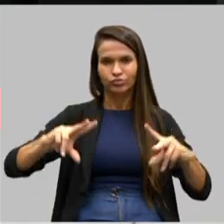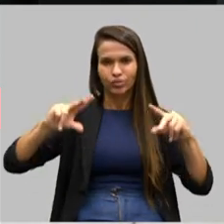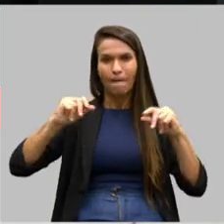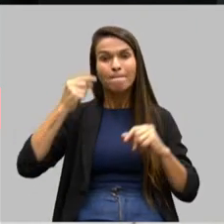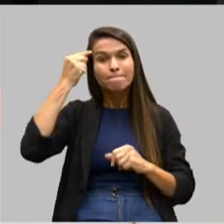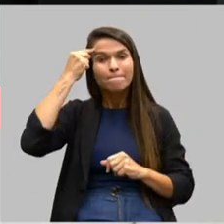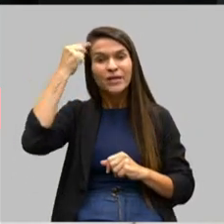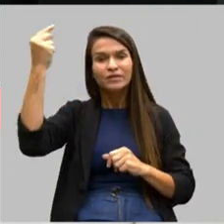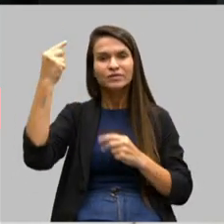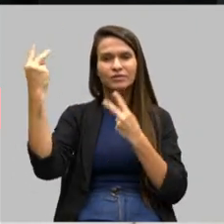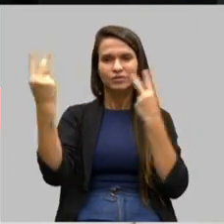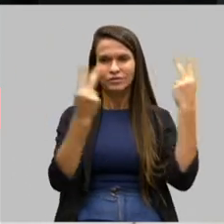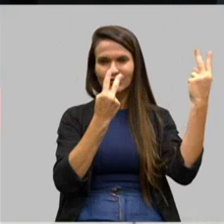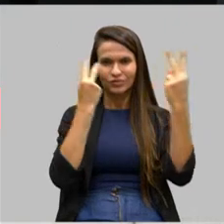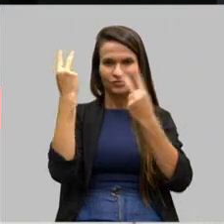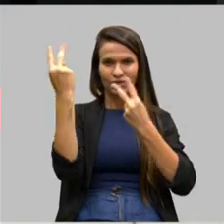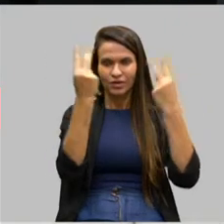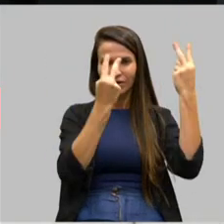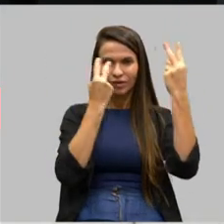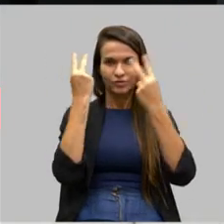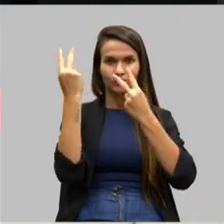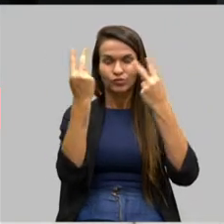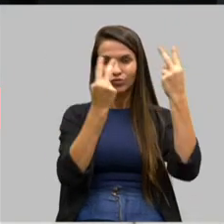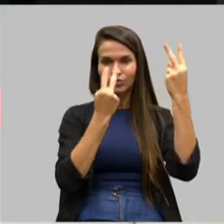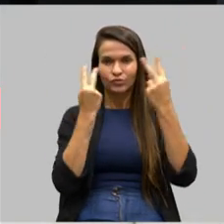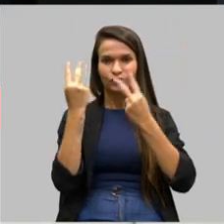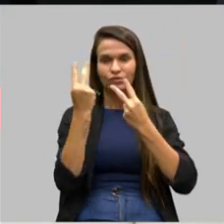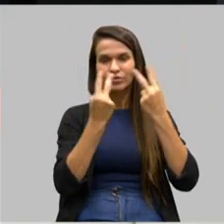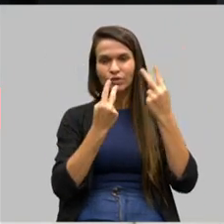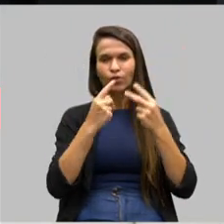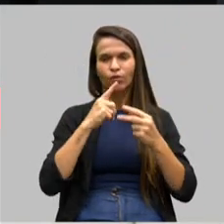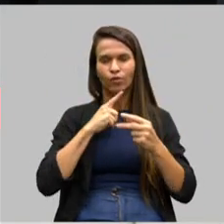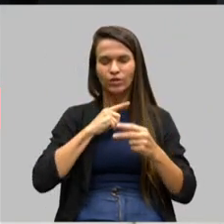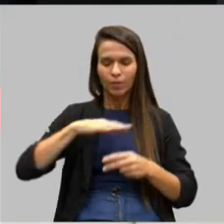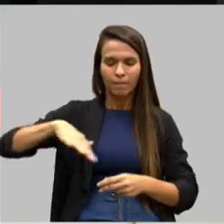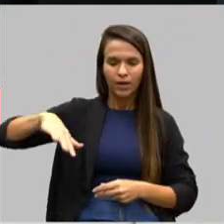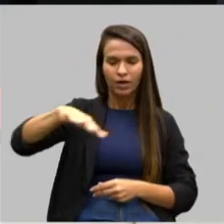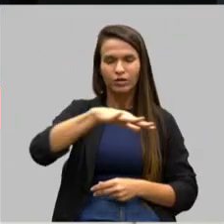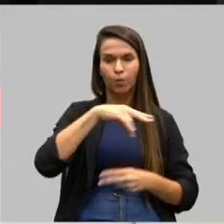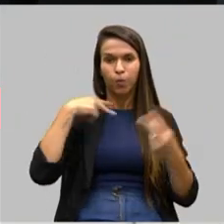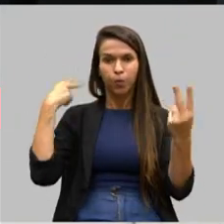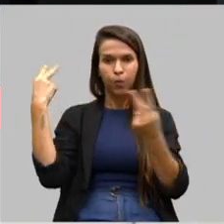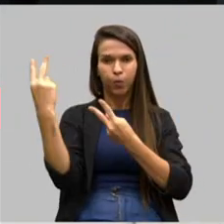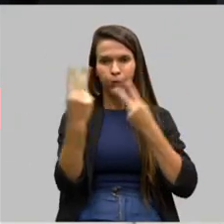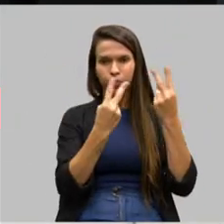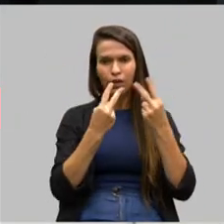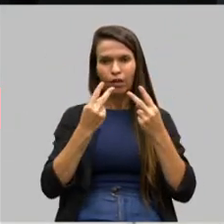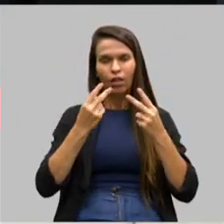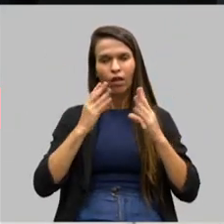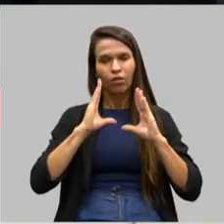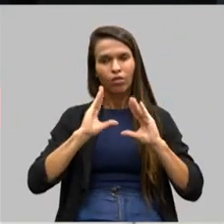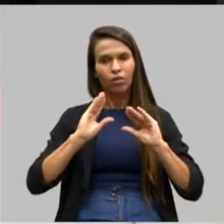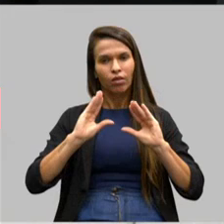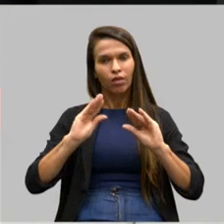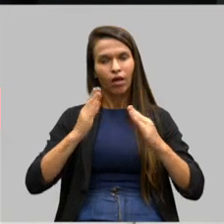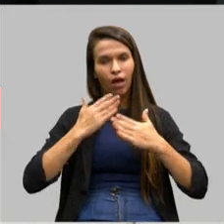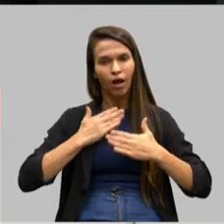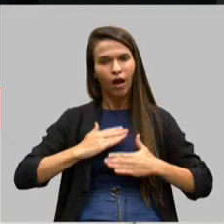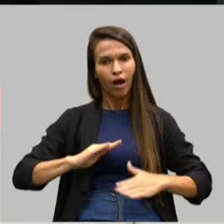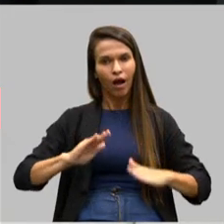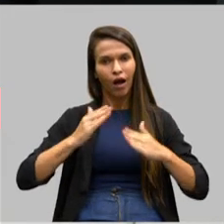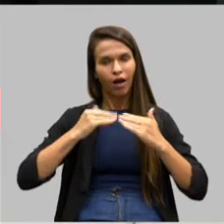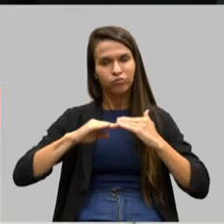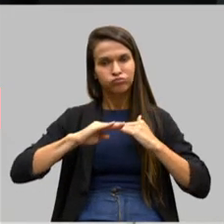ventos. Quando há uma região em que os ventos estão calmos, calmaria, e